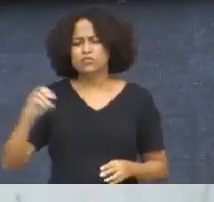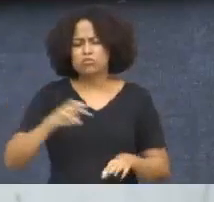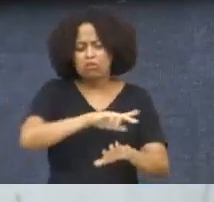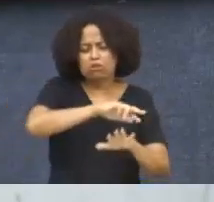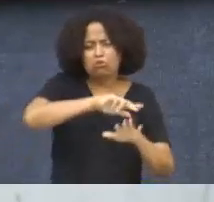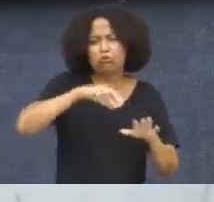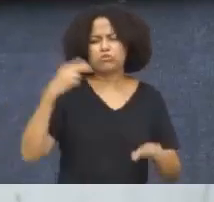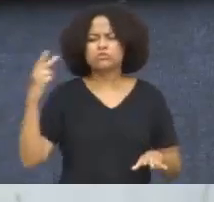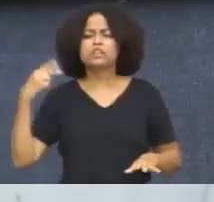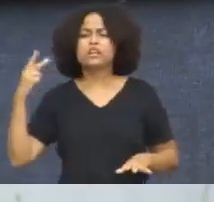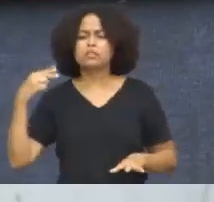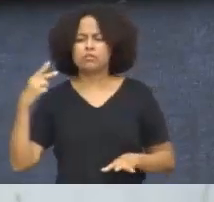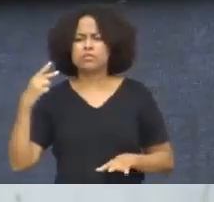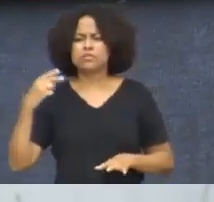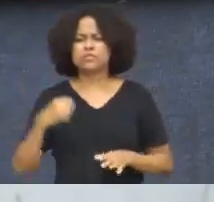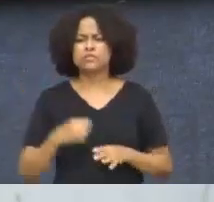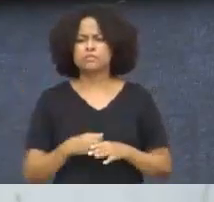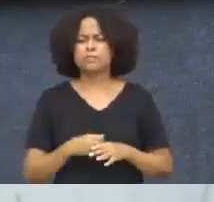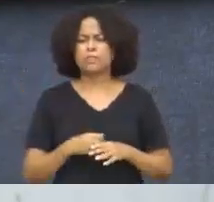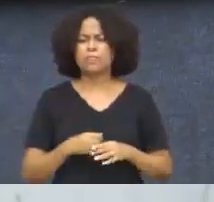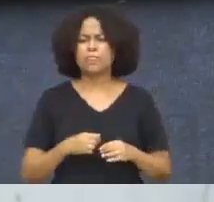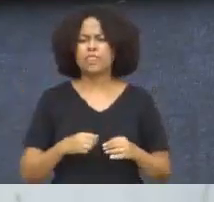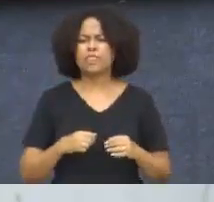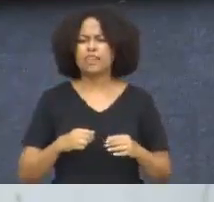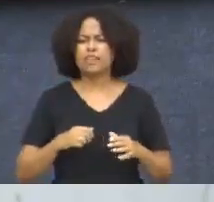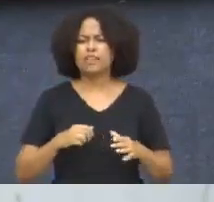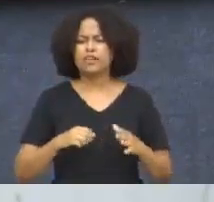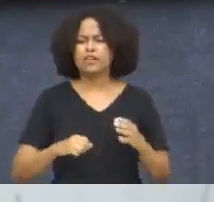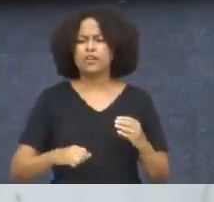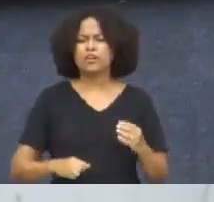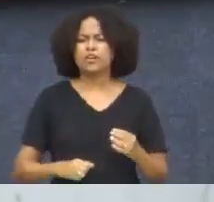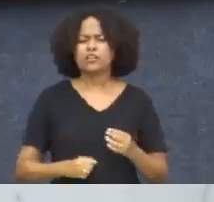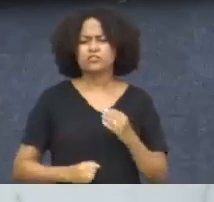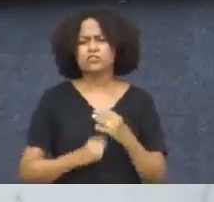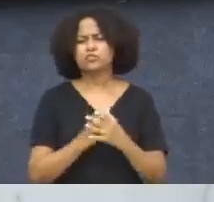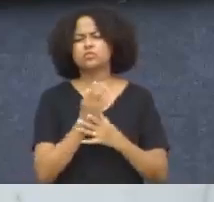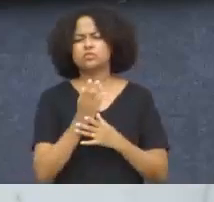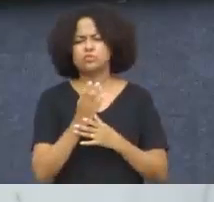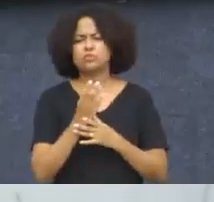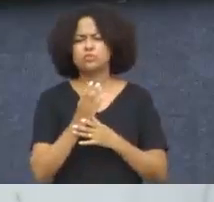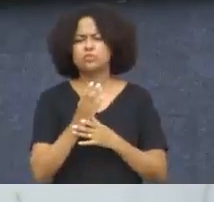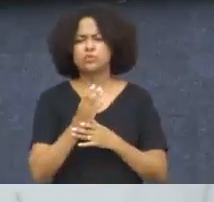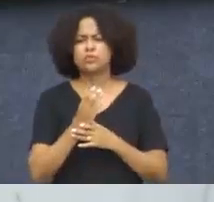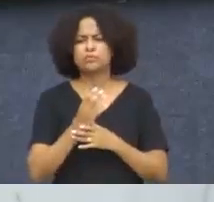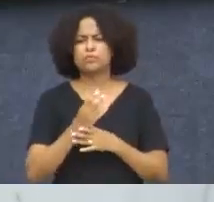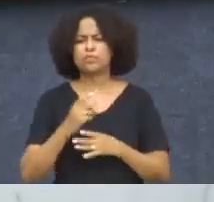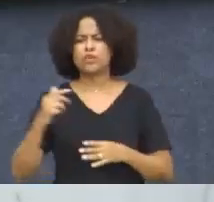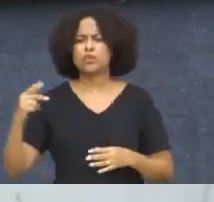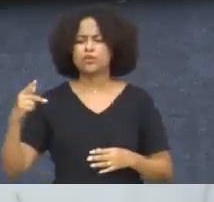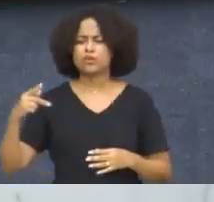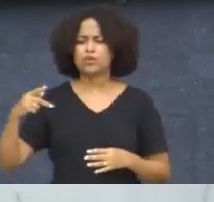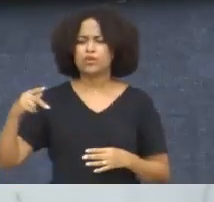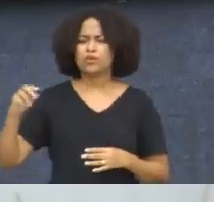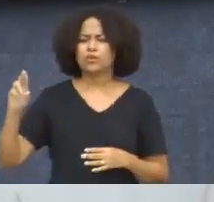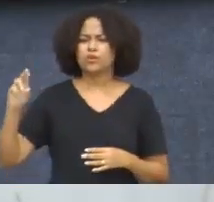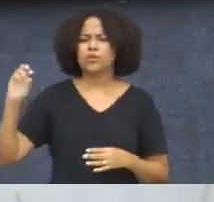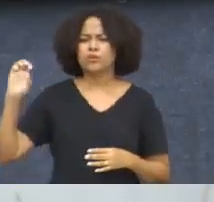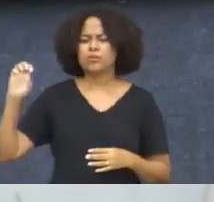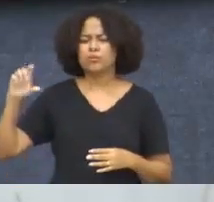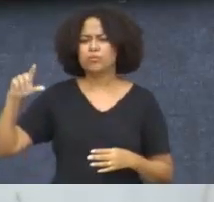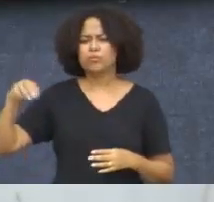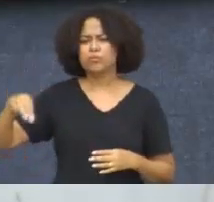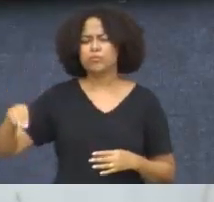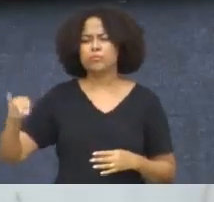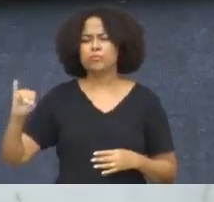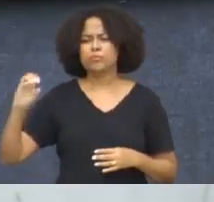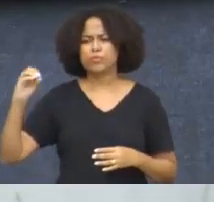Emenda institui o prêmio Vida Idosa Importam, a ser conferido anualmente pela